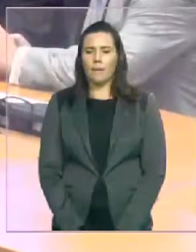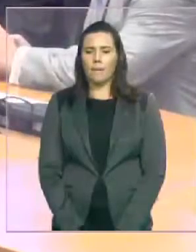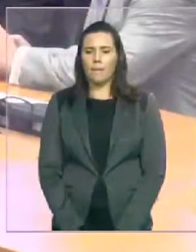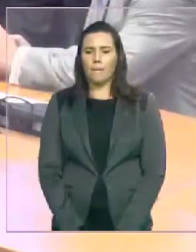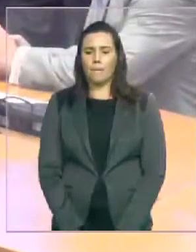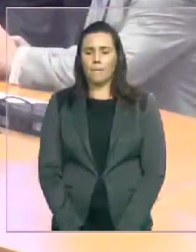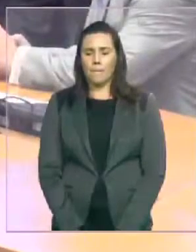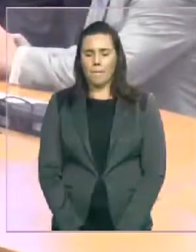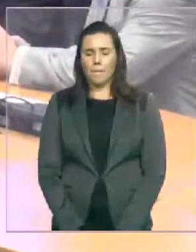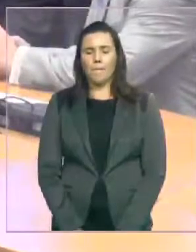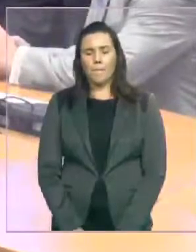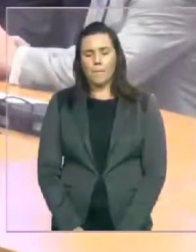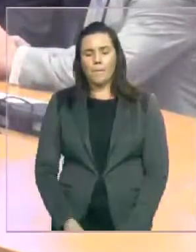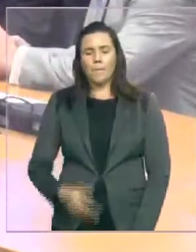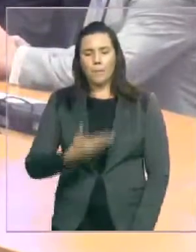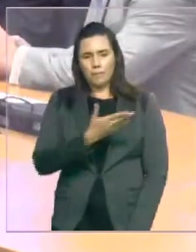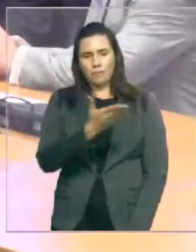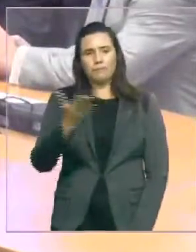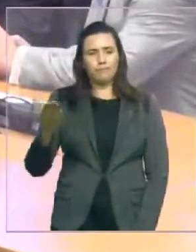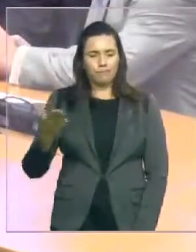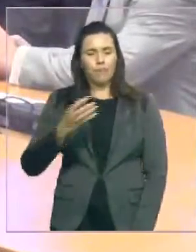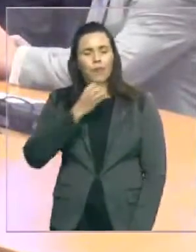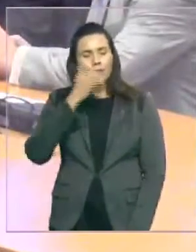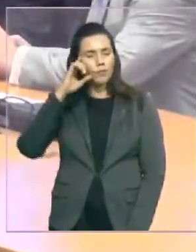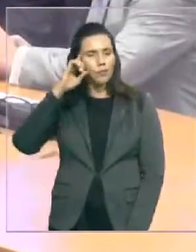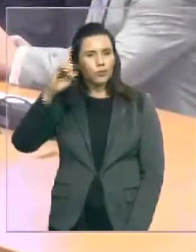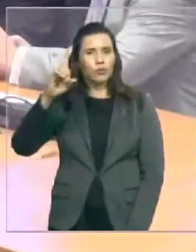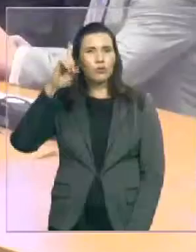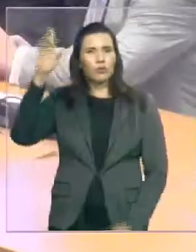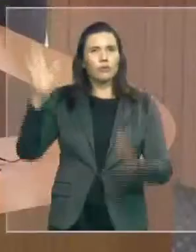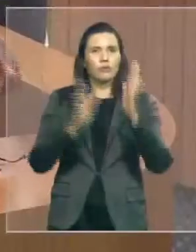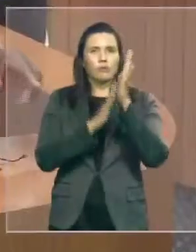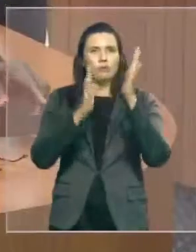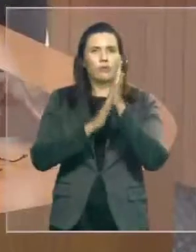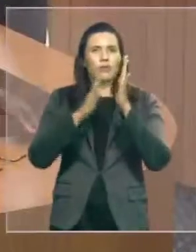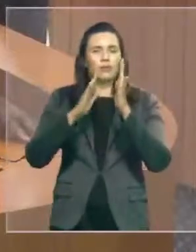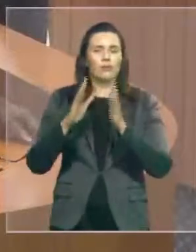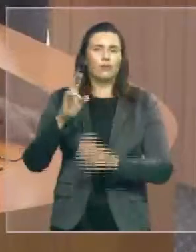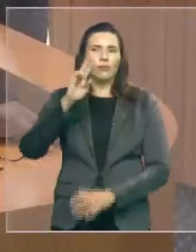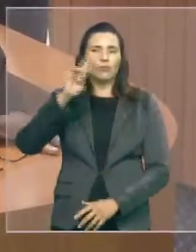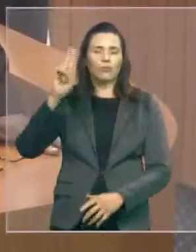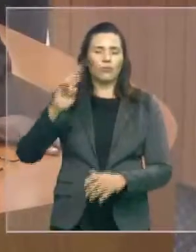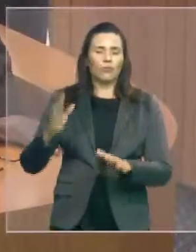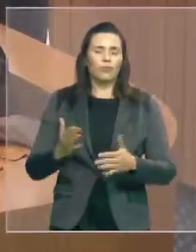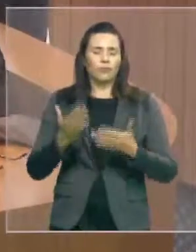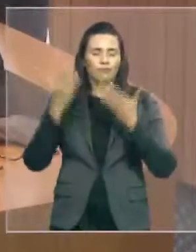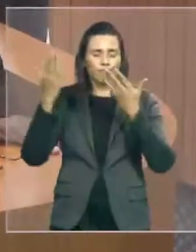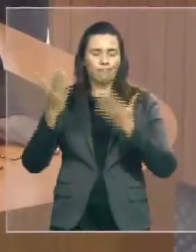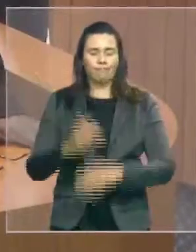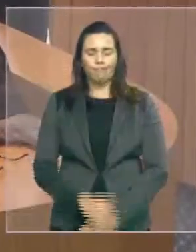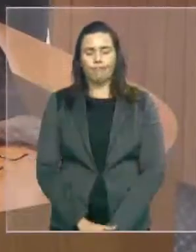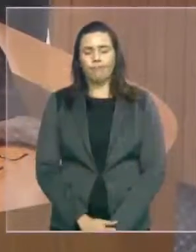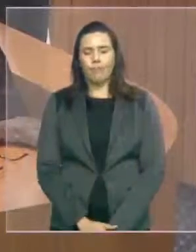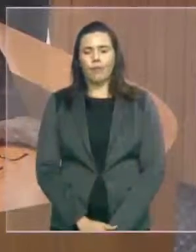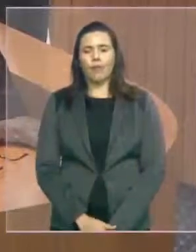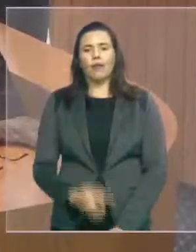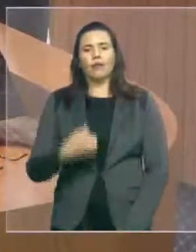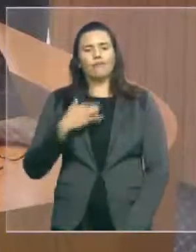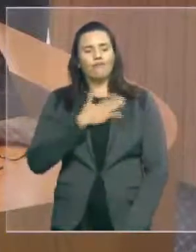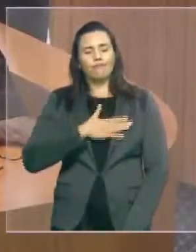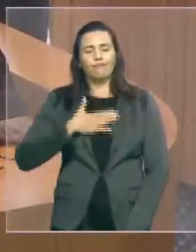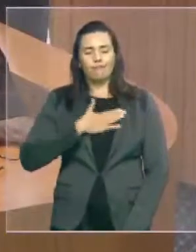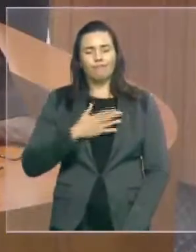Senhoras e senhores, mais cordial bom dia, Deus seja louvado, o nome do Senhor exaltado. É um prazer estar aqui na tribuna desta